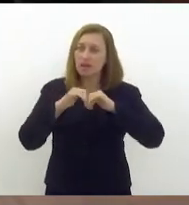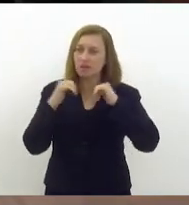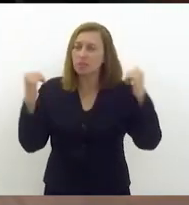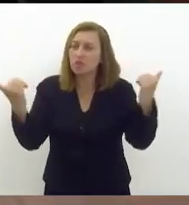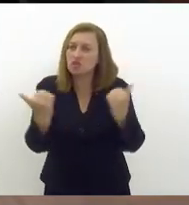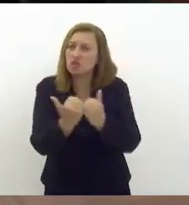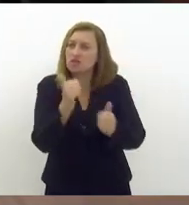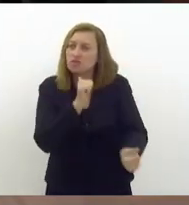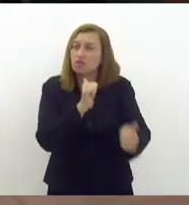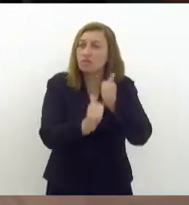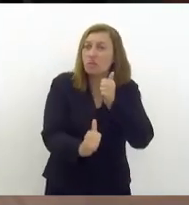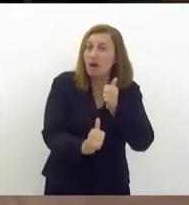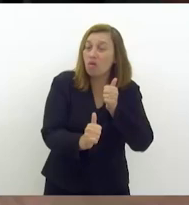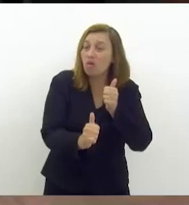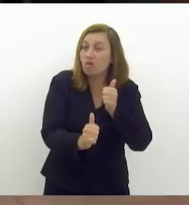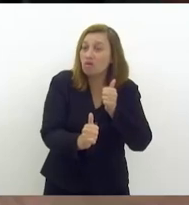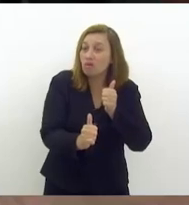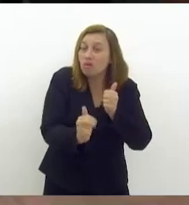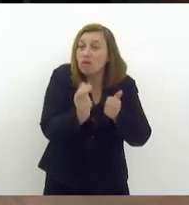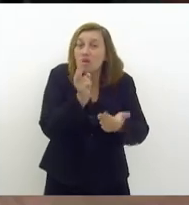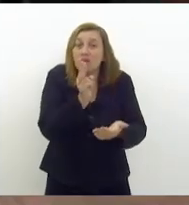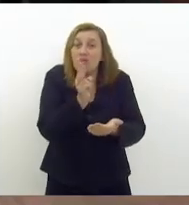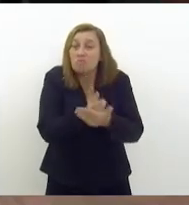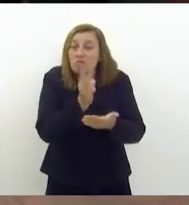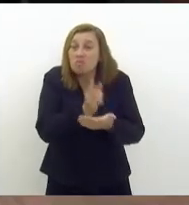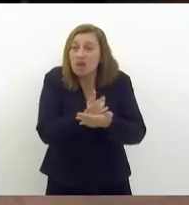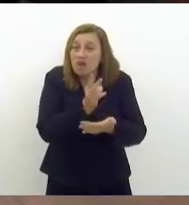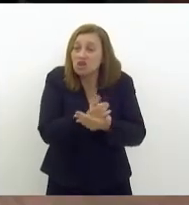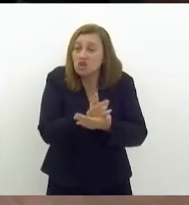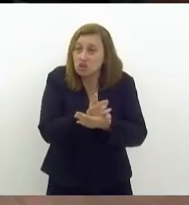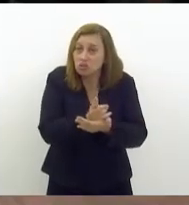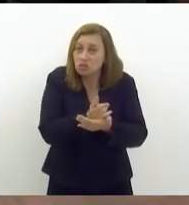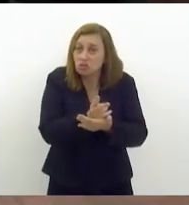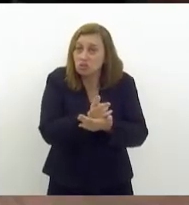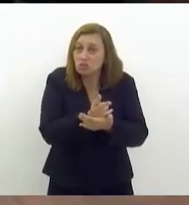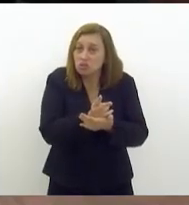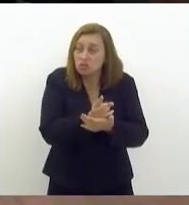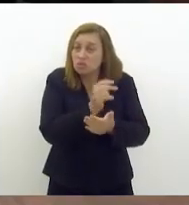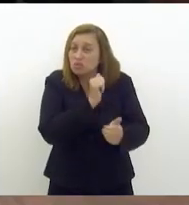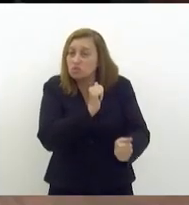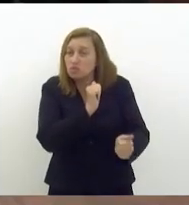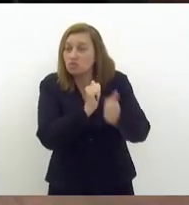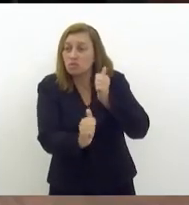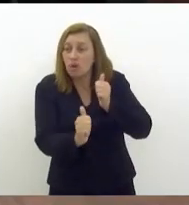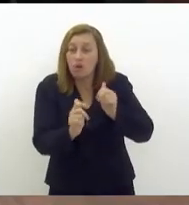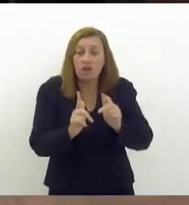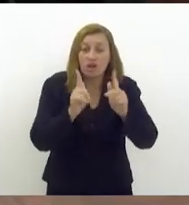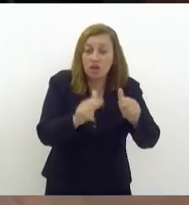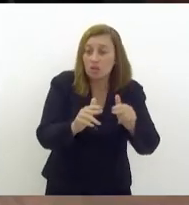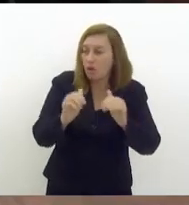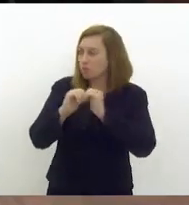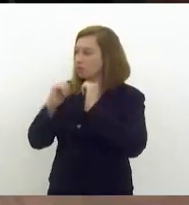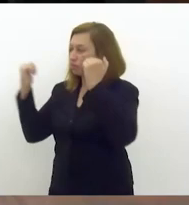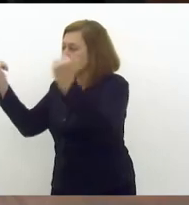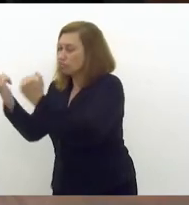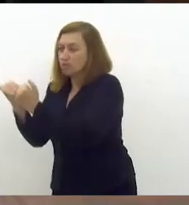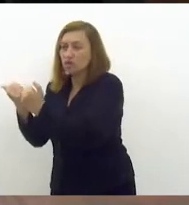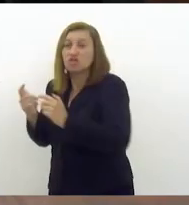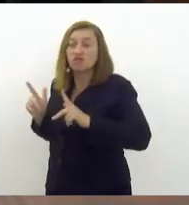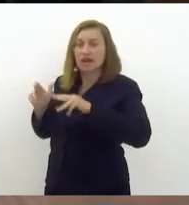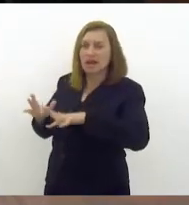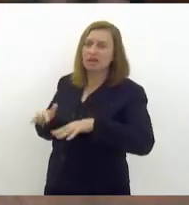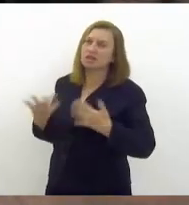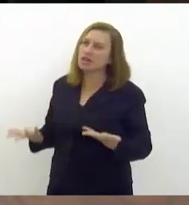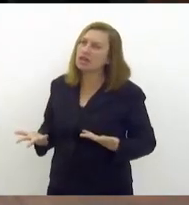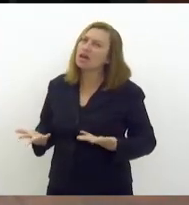E sendo que pode ter o mesmo jogo no outro estádio a alguns quilômetros ali de São Januário então uma covardia então fazendo com o Vasco